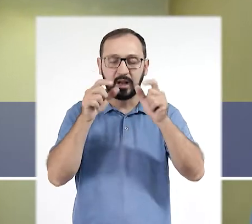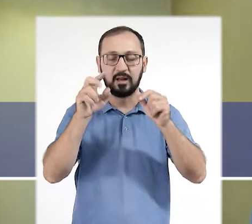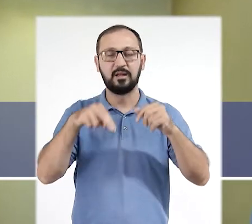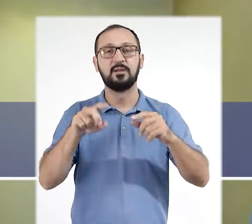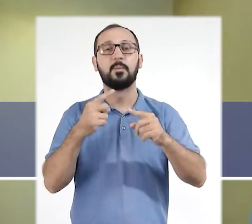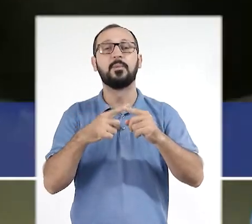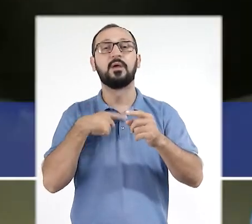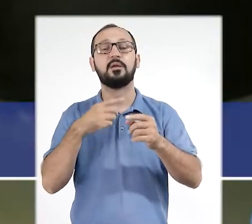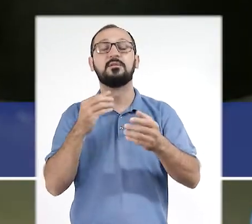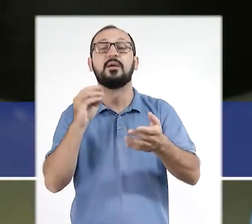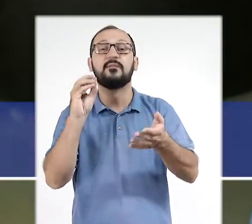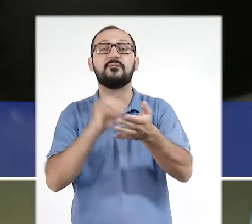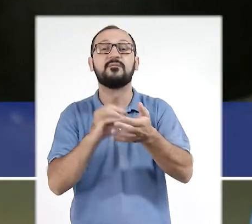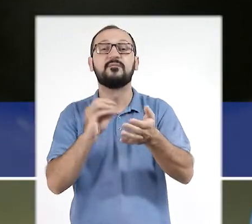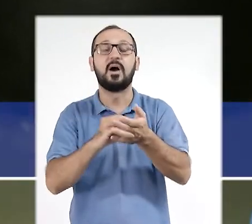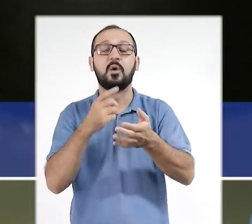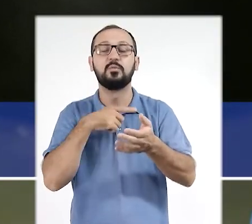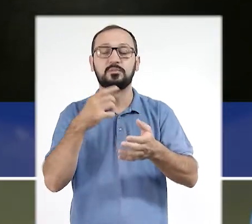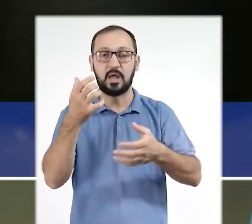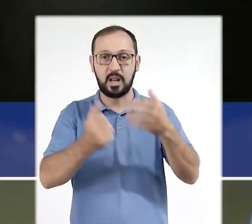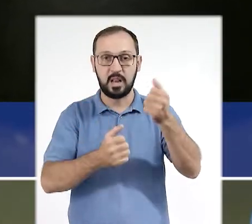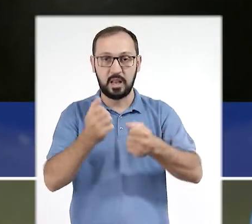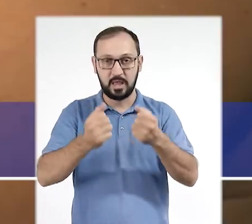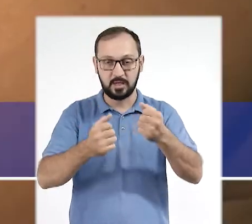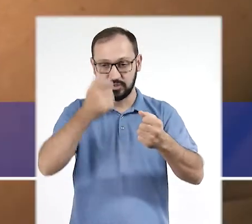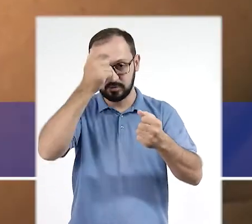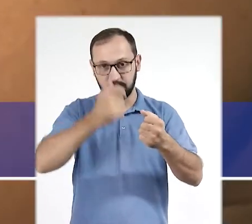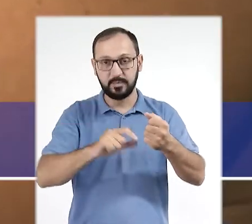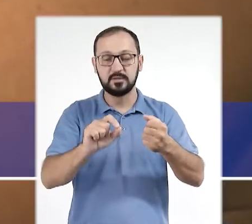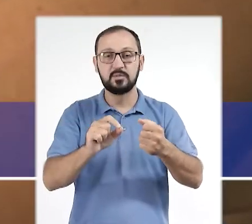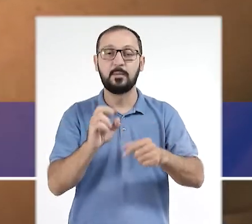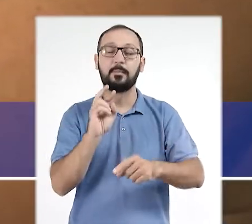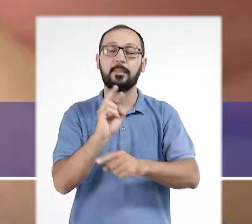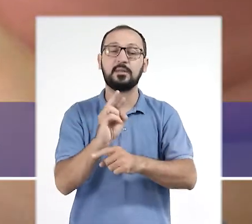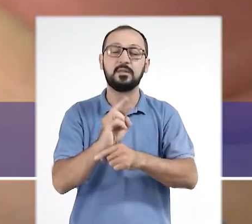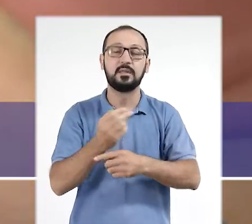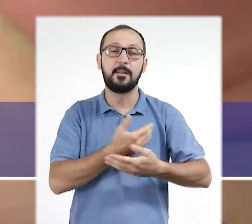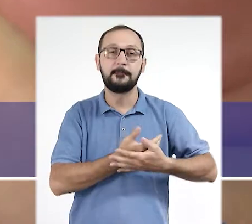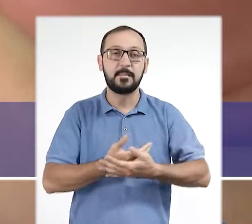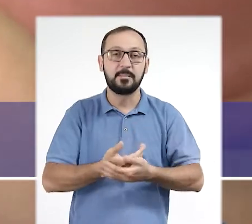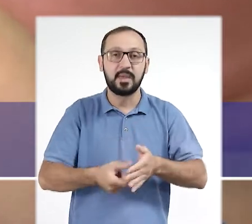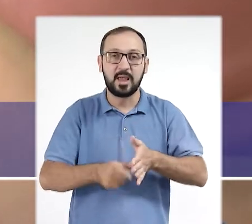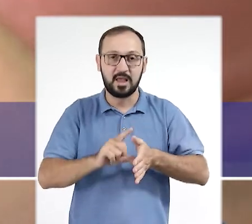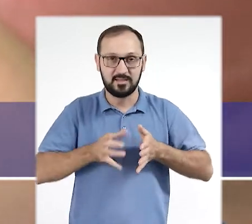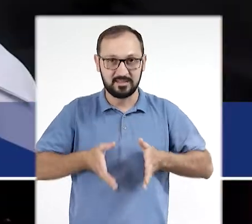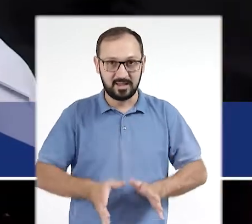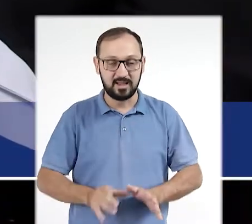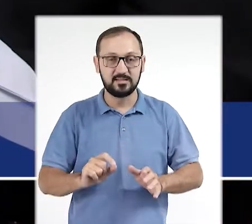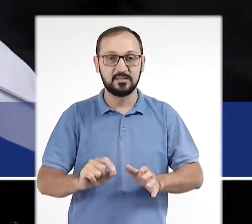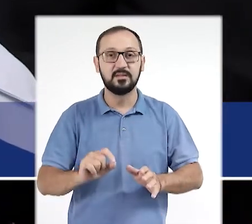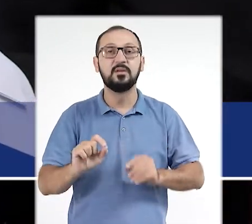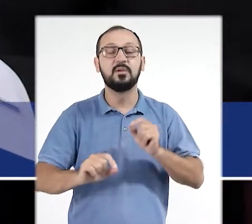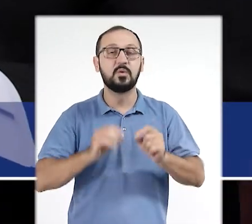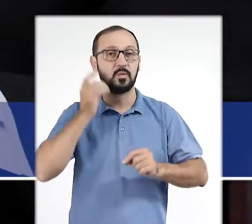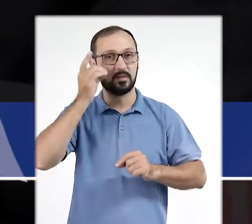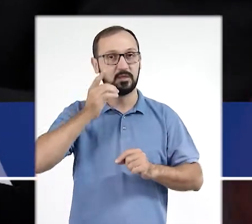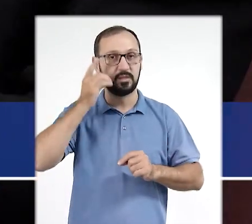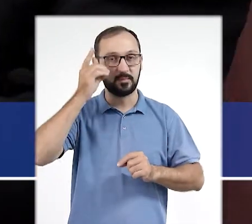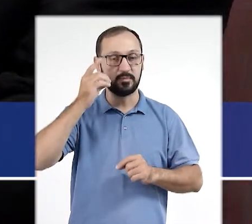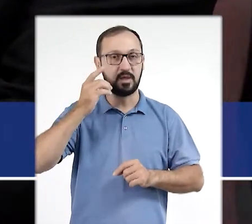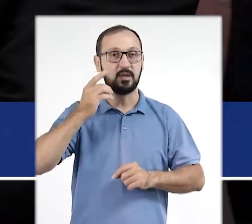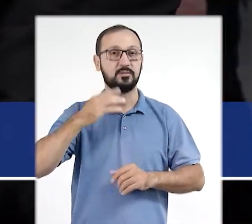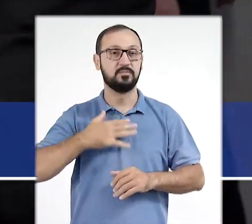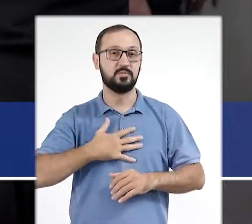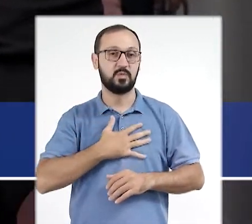alerta. Foi pensando na insuficiência do leite humano para atender os bebês prematuros internados que o deputado Coronel